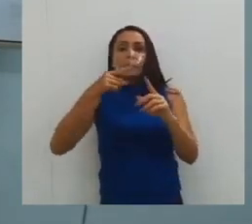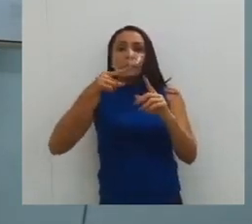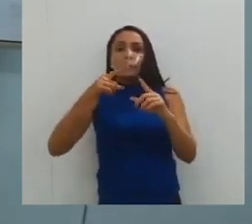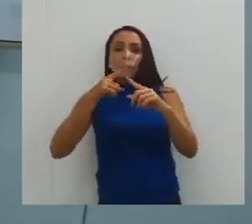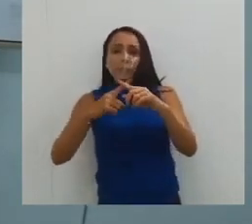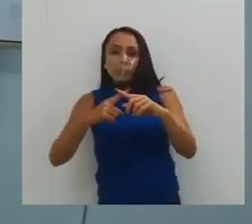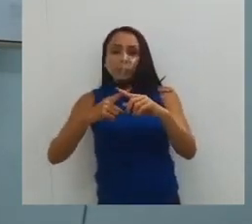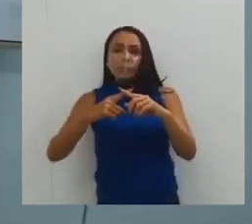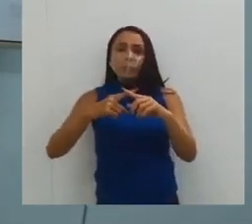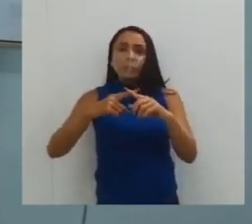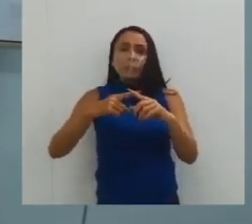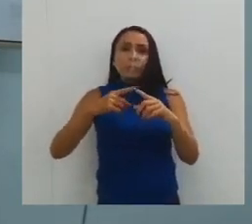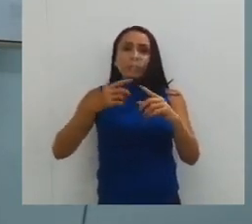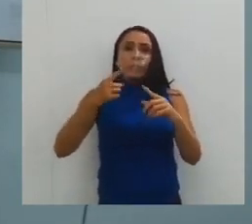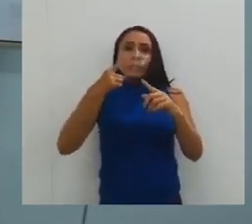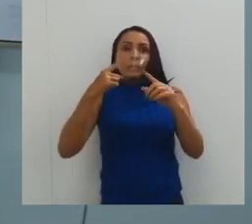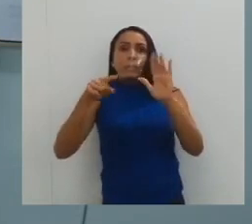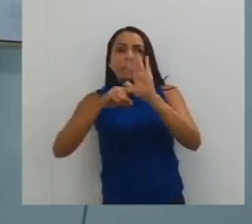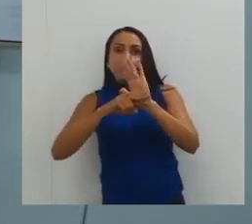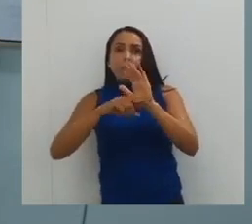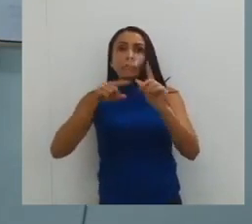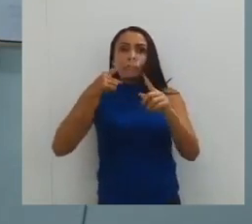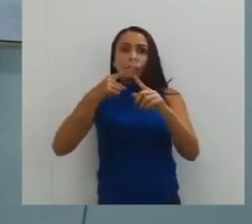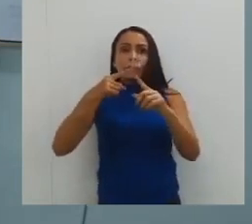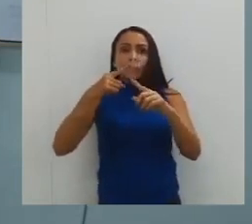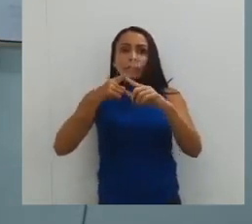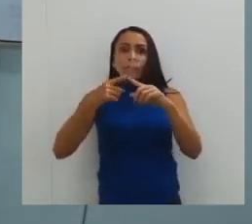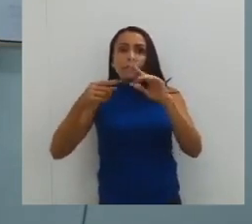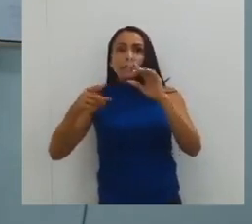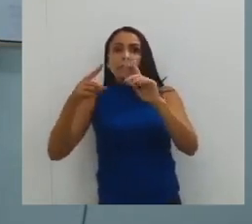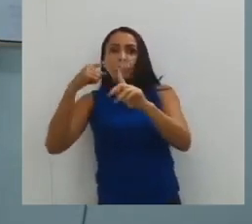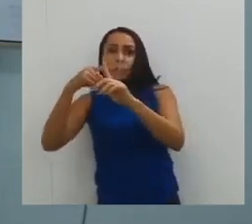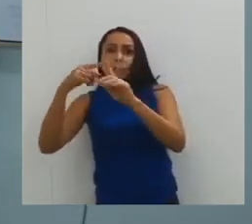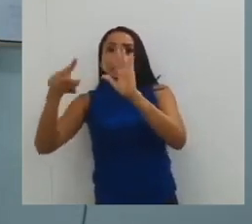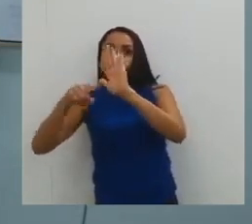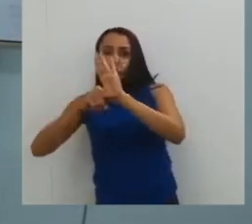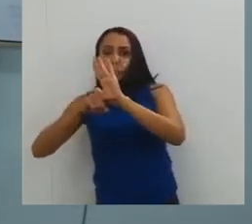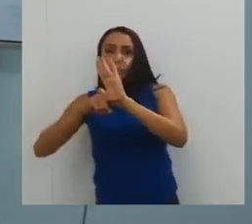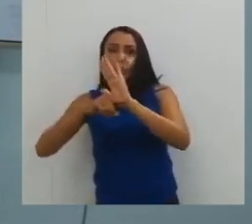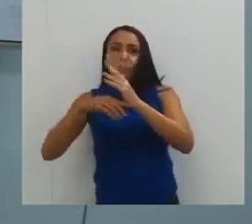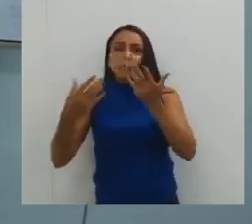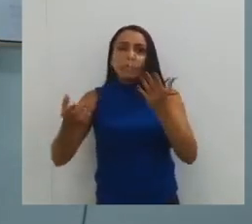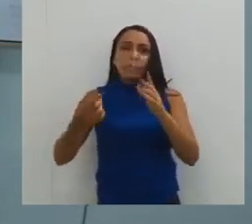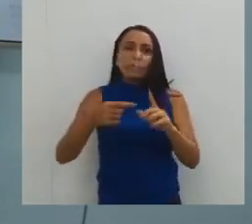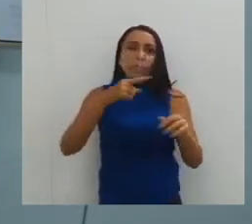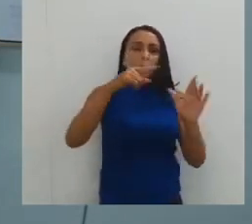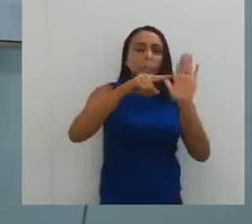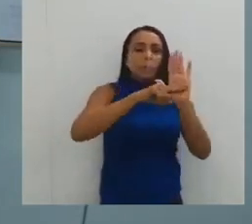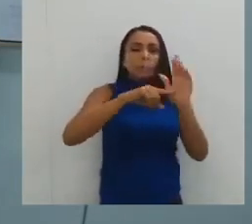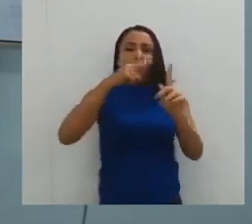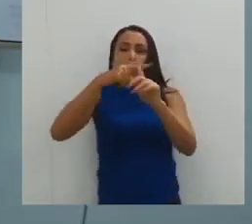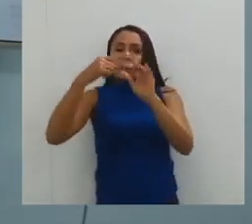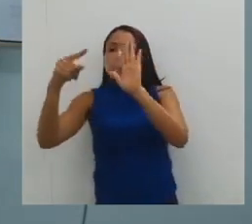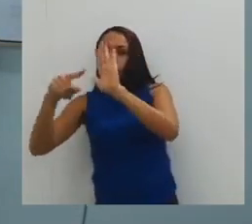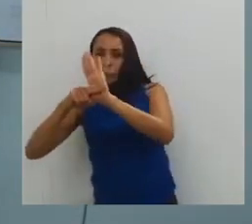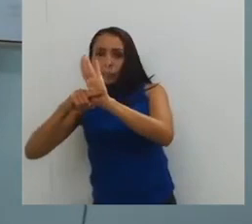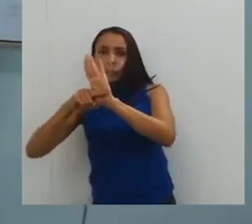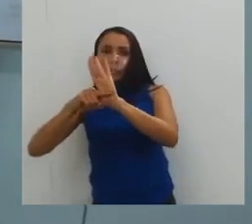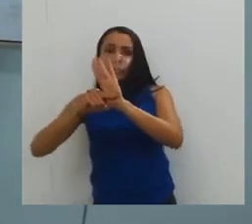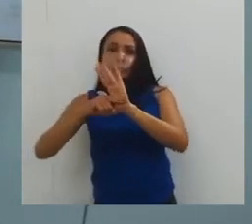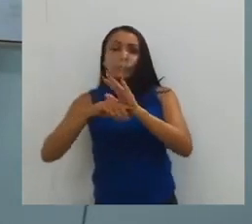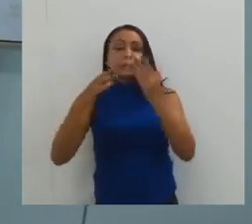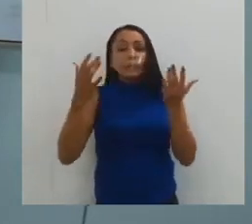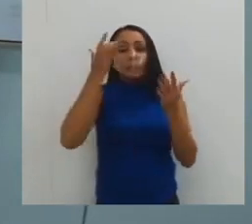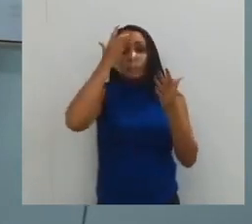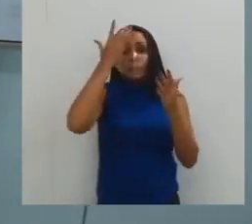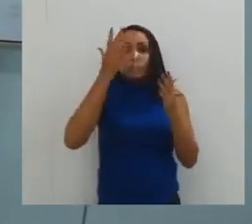menos vezes mais é menos, menos vezes mais é menos, menos vezes mais é menos. Então, para facilitar,